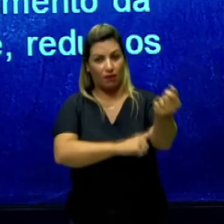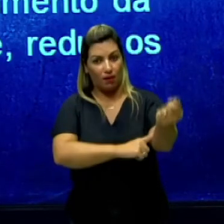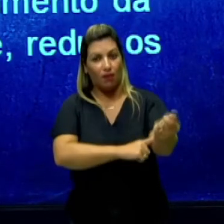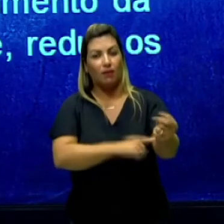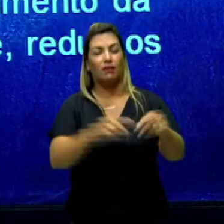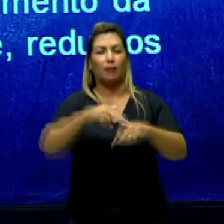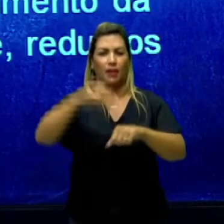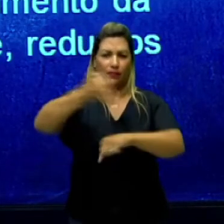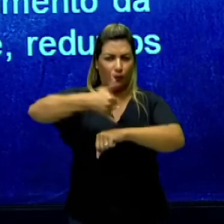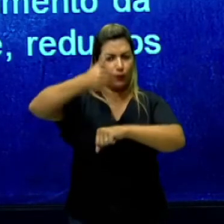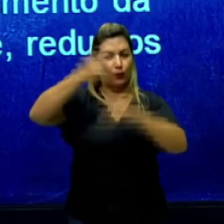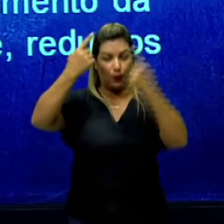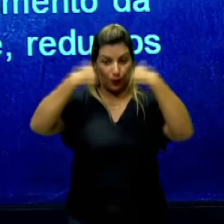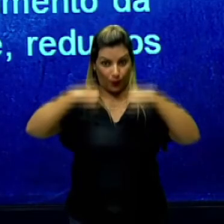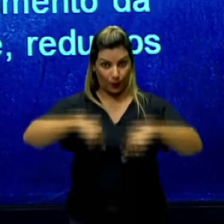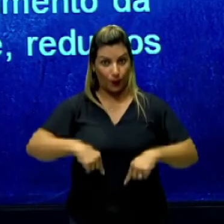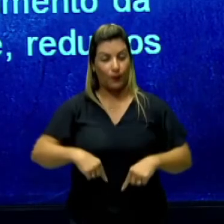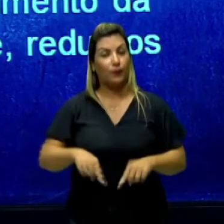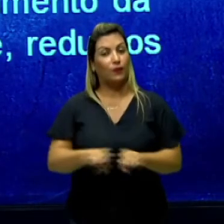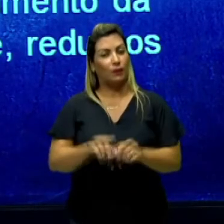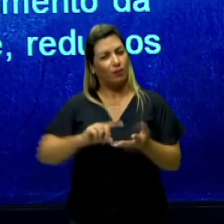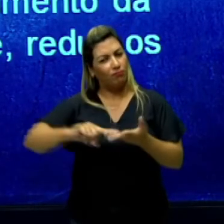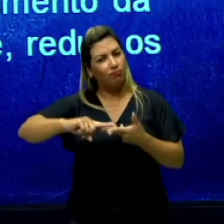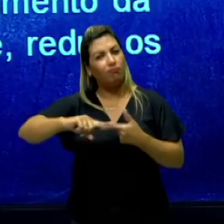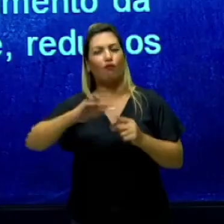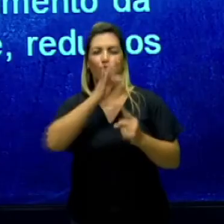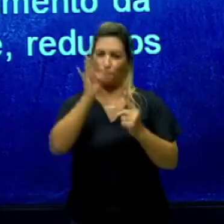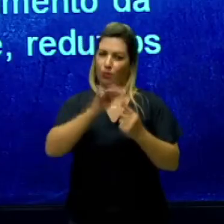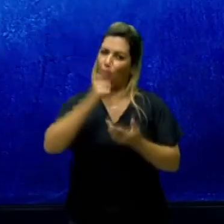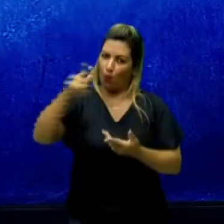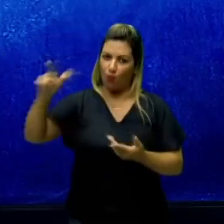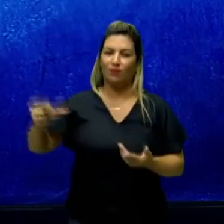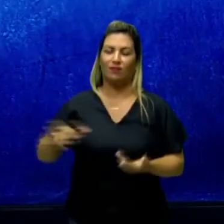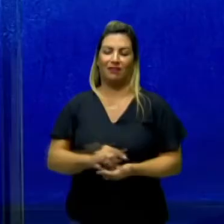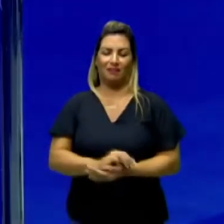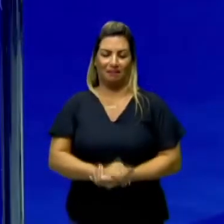níveis de gordura corporal e algumas outras funções.